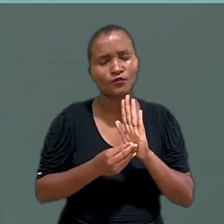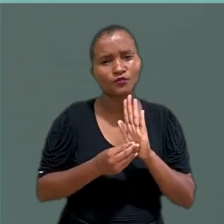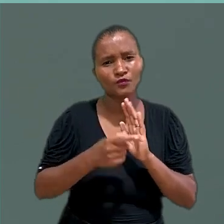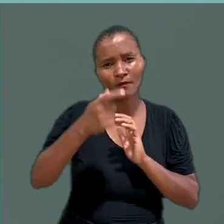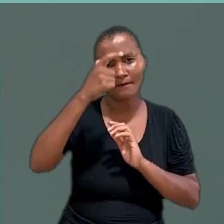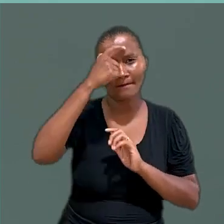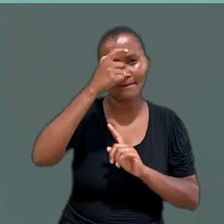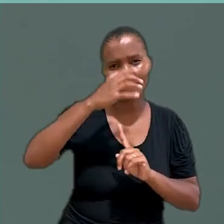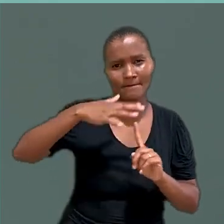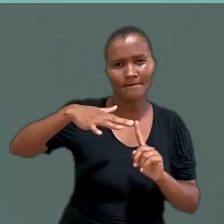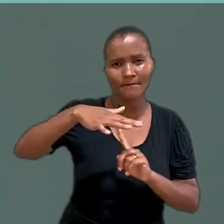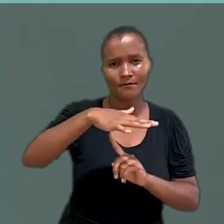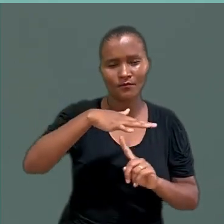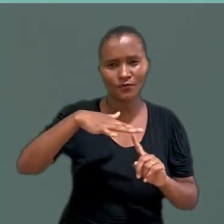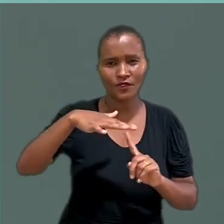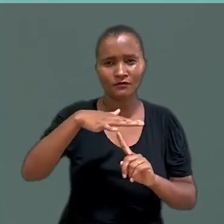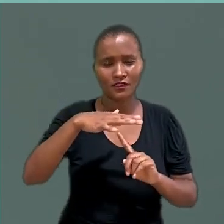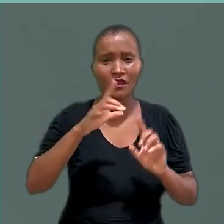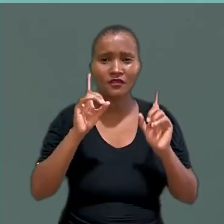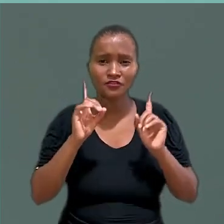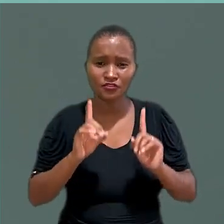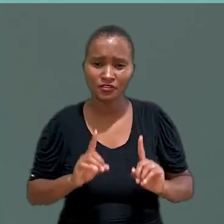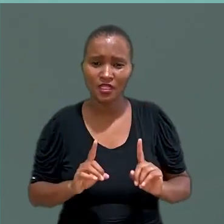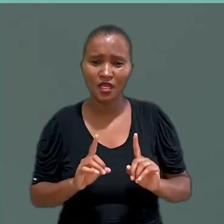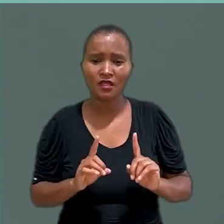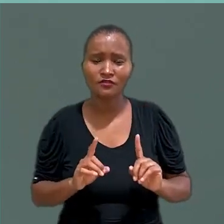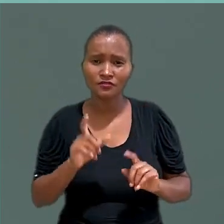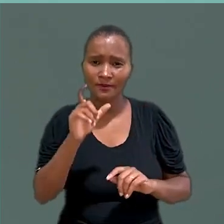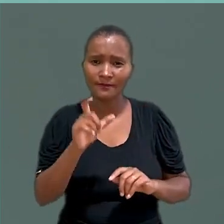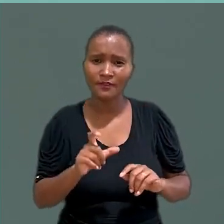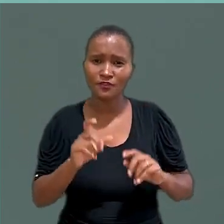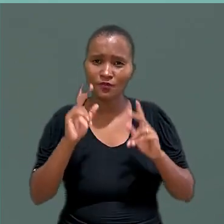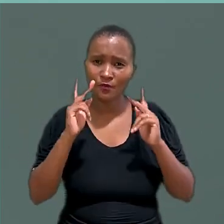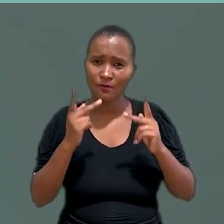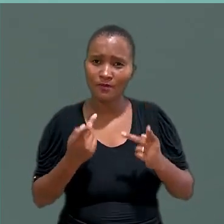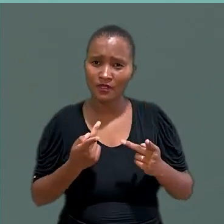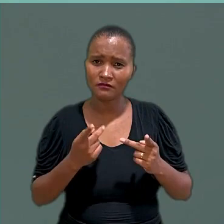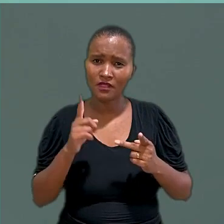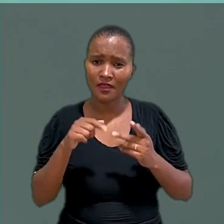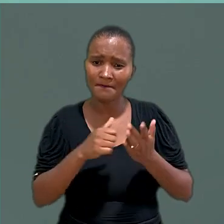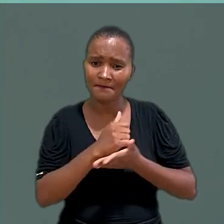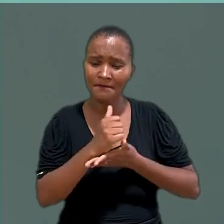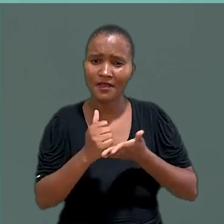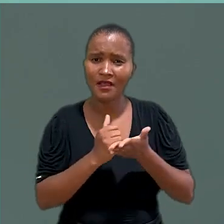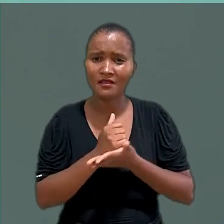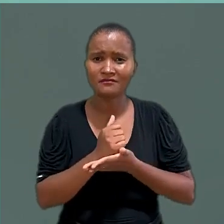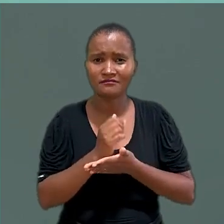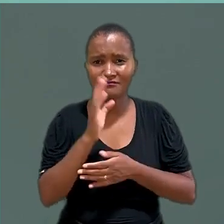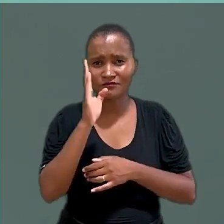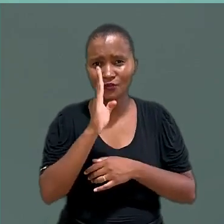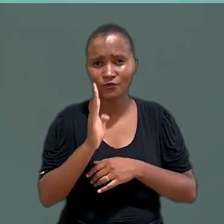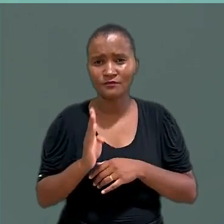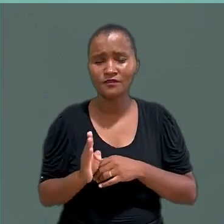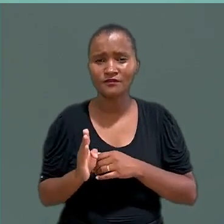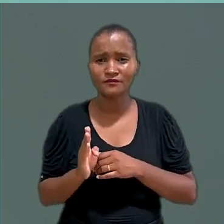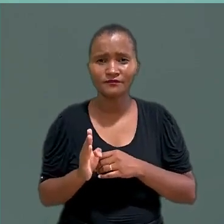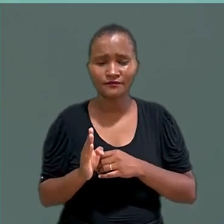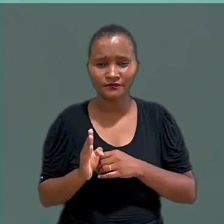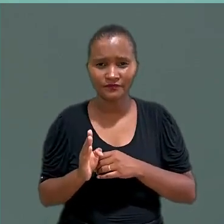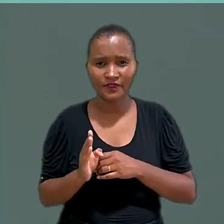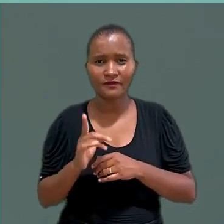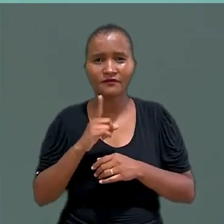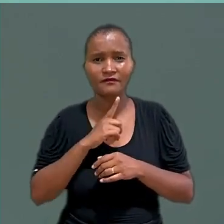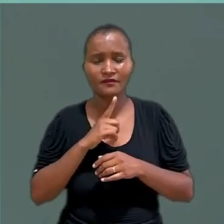moral. A dignidade da pessoa humana está entre os fundamentos da nossa República. Há ali